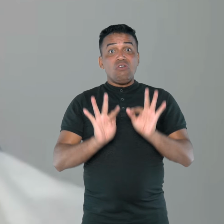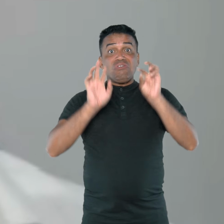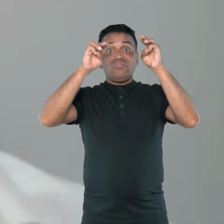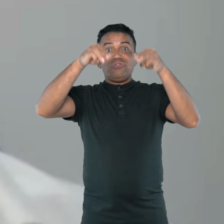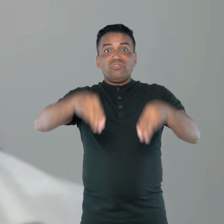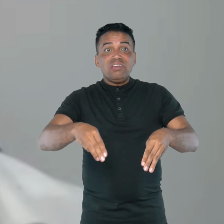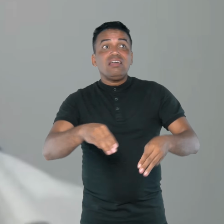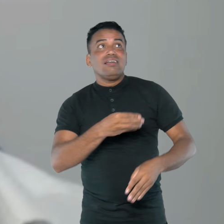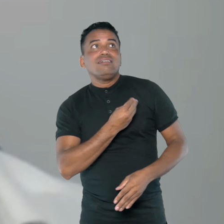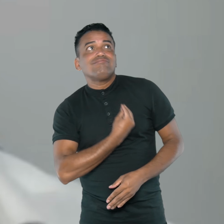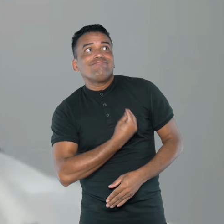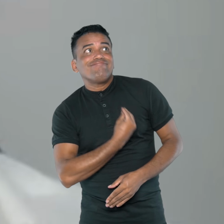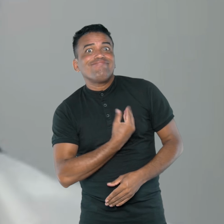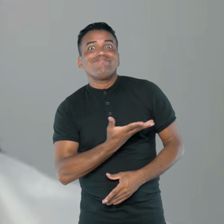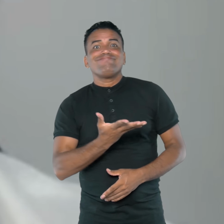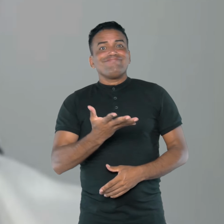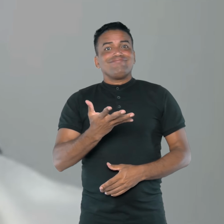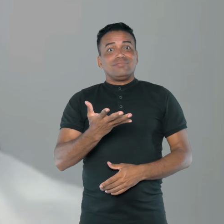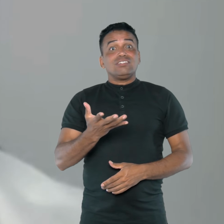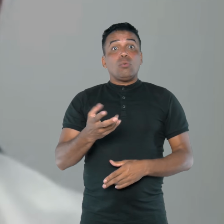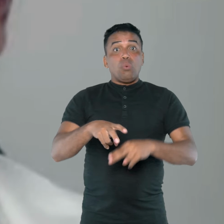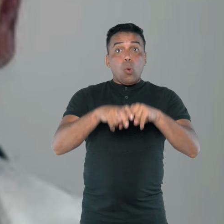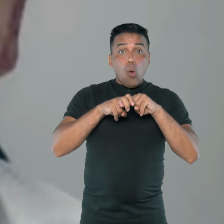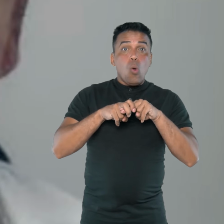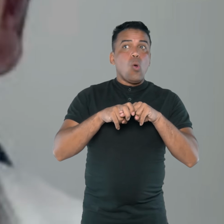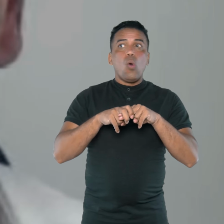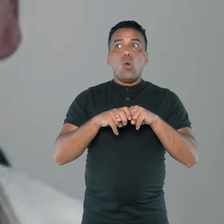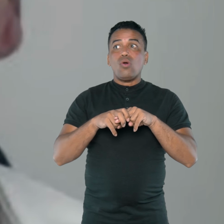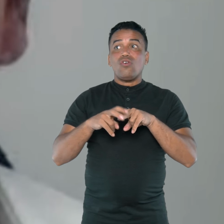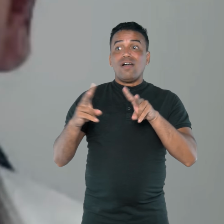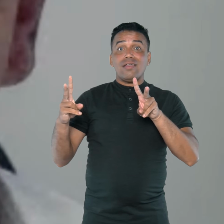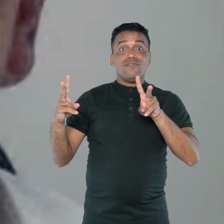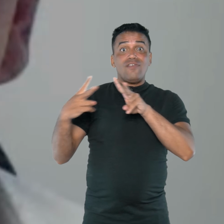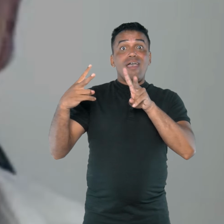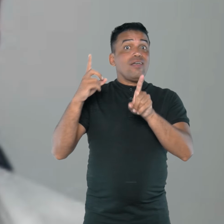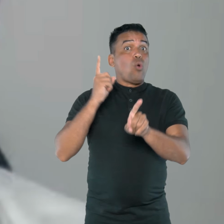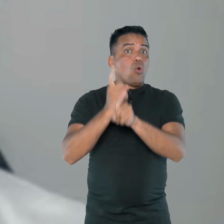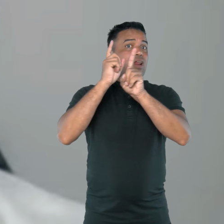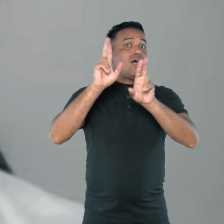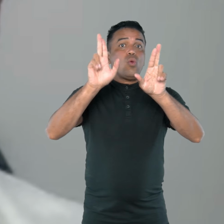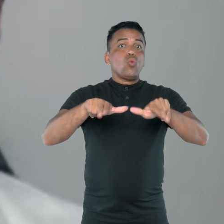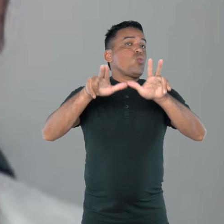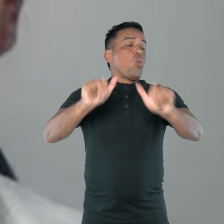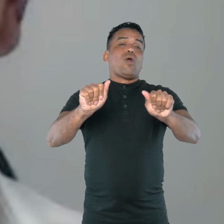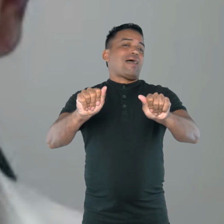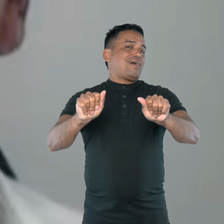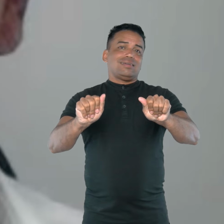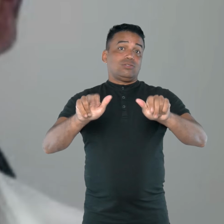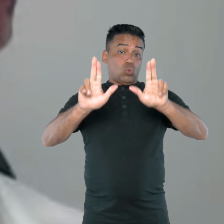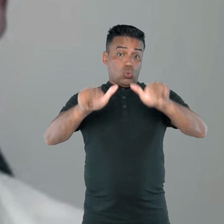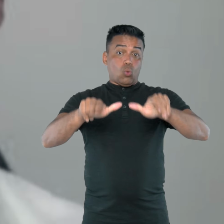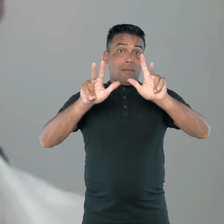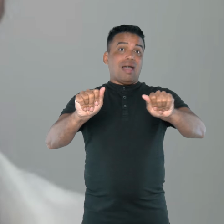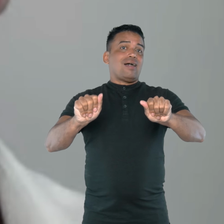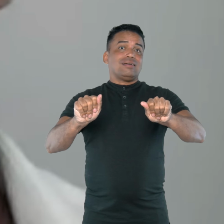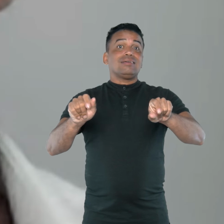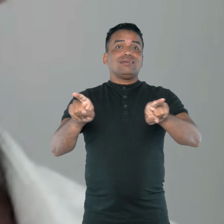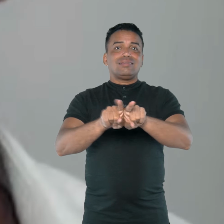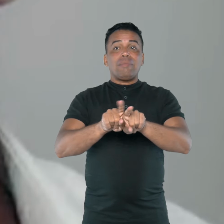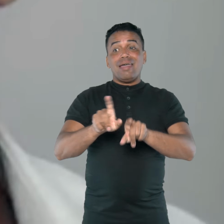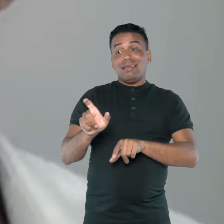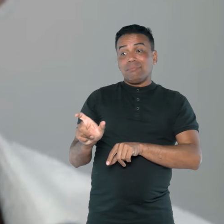pessoas que por algum motivo ou outro não vão se ver mais ou nunca mais, essa palavra nunca mais e sempre, né? Elas